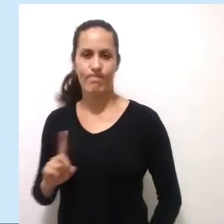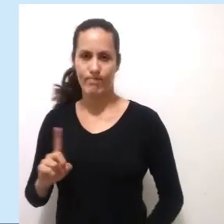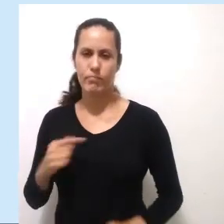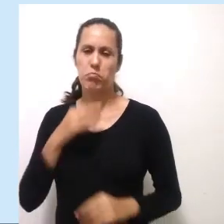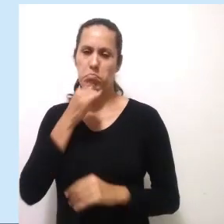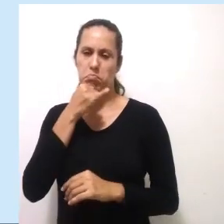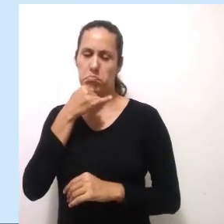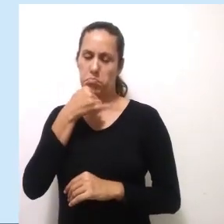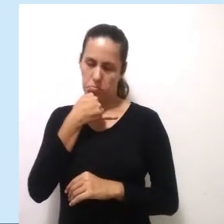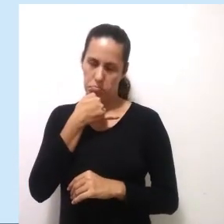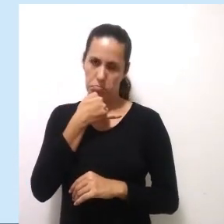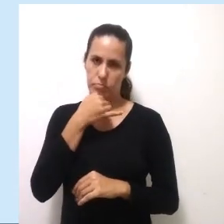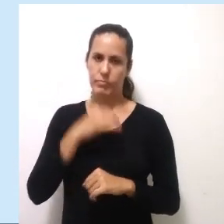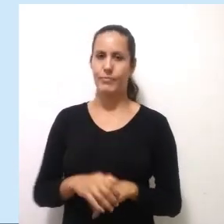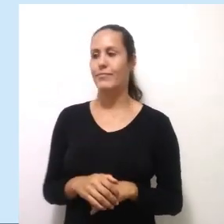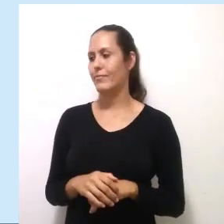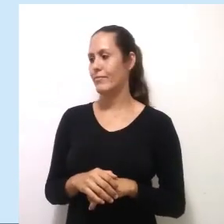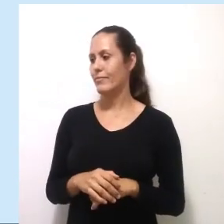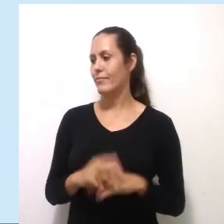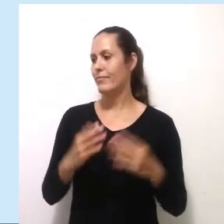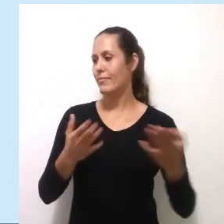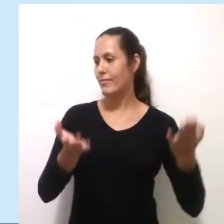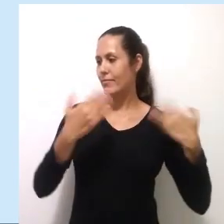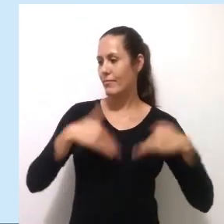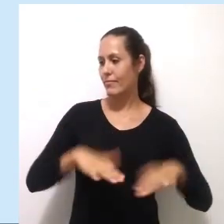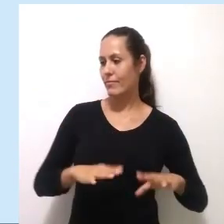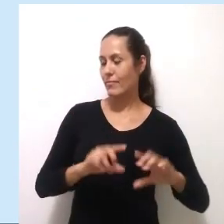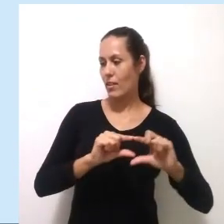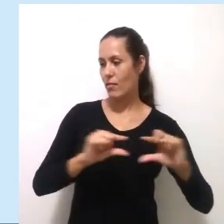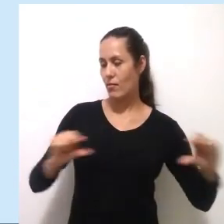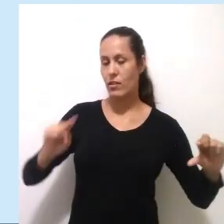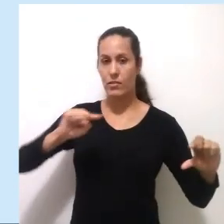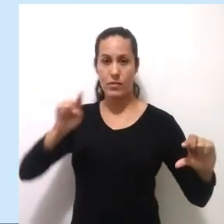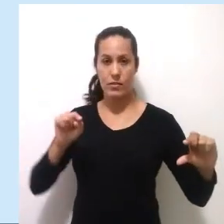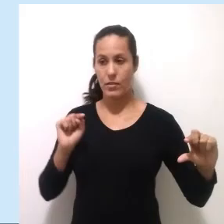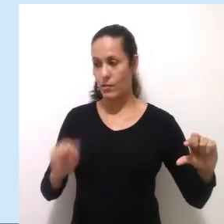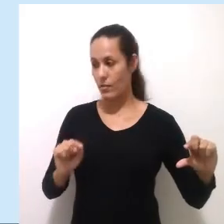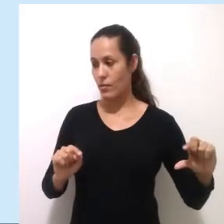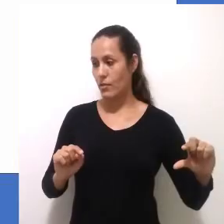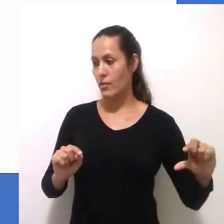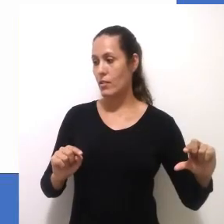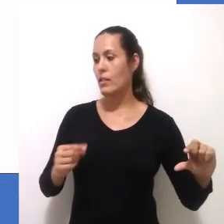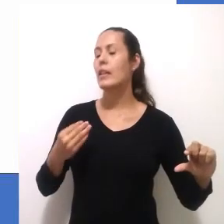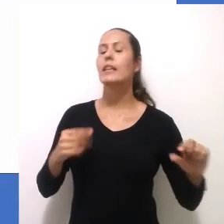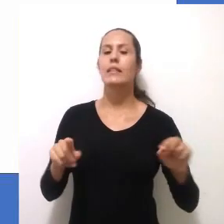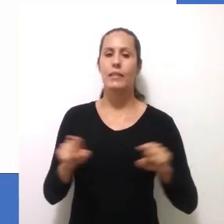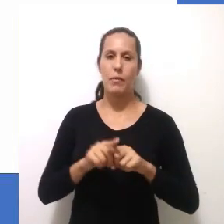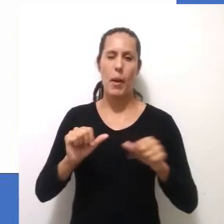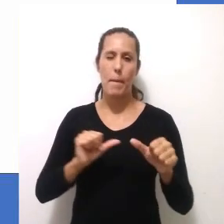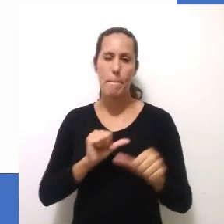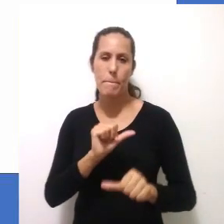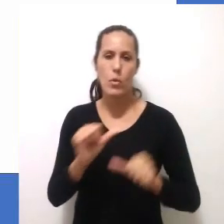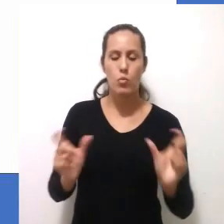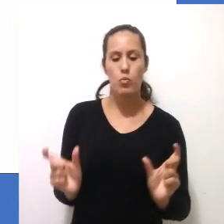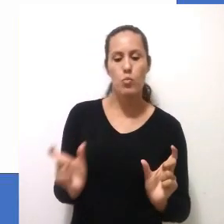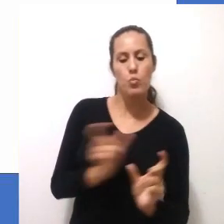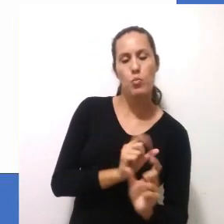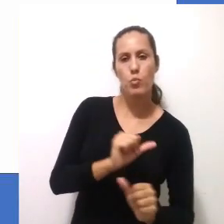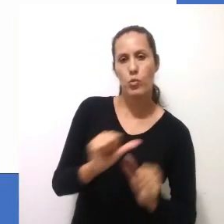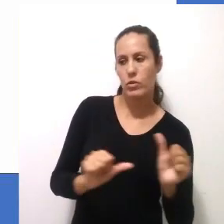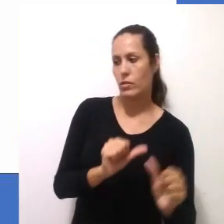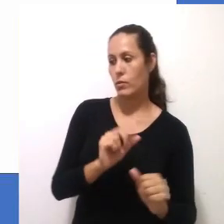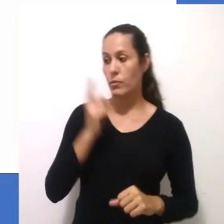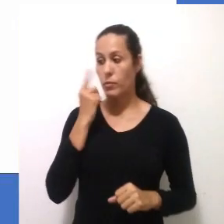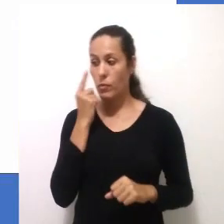escola. Isso é muito triste. Agora a gente vai ver a interrogativa, onde há uma mudança rápida